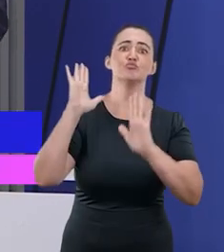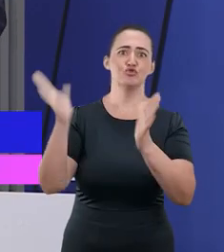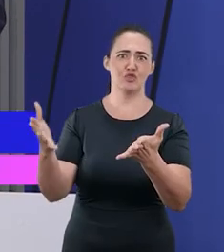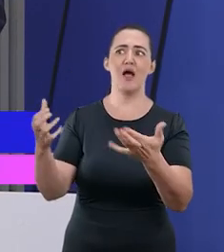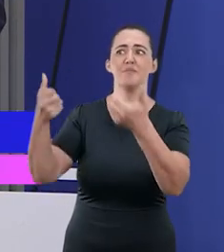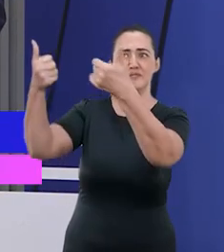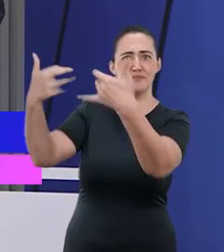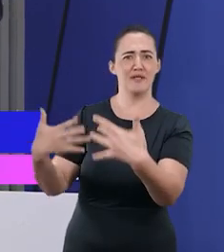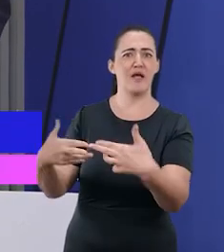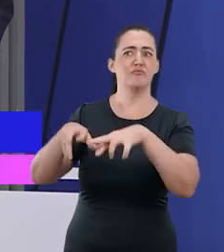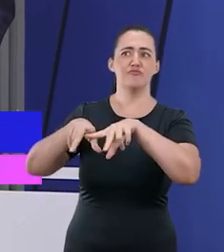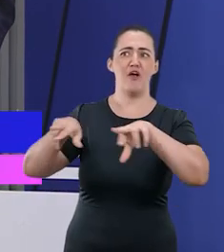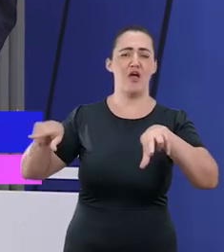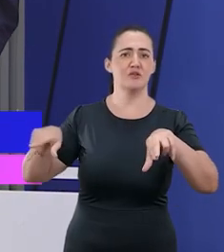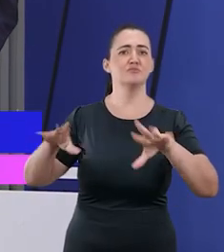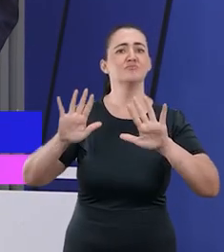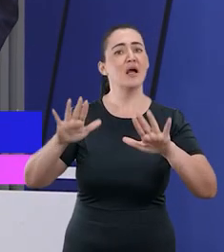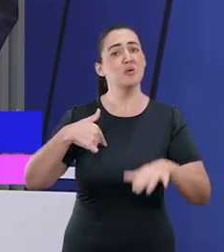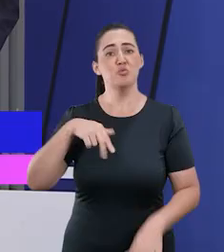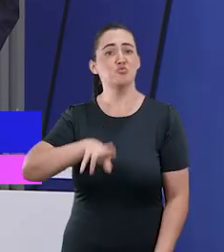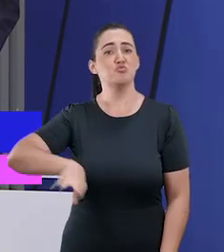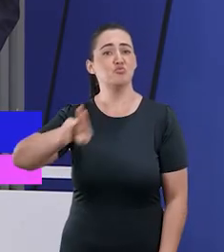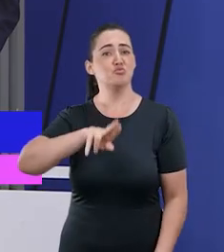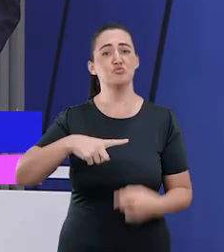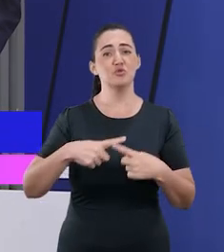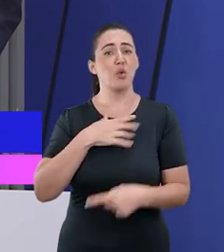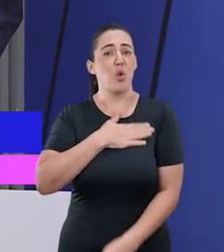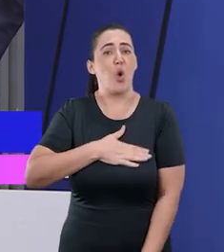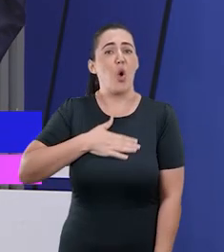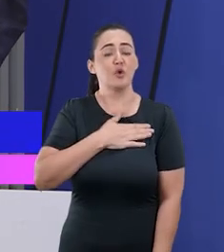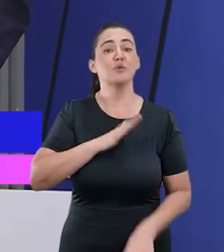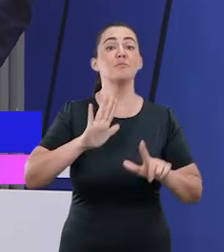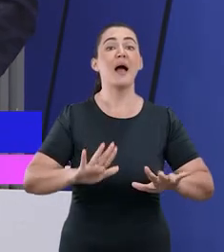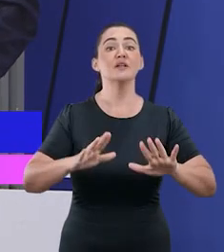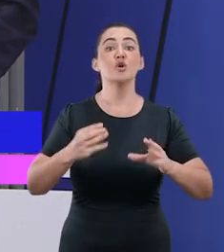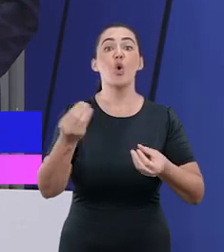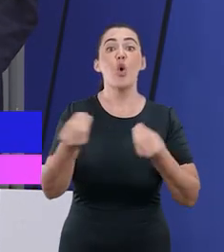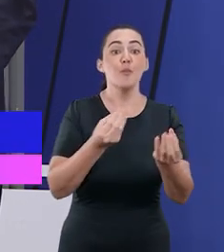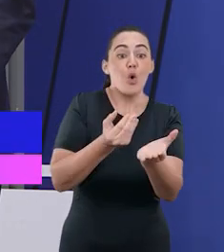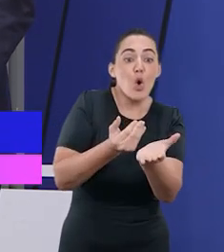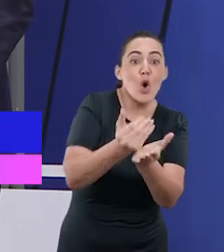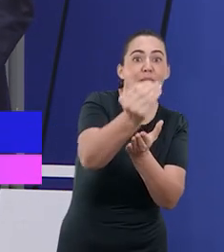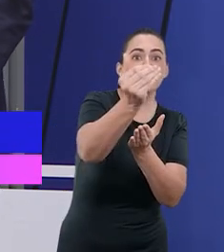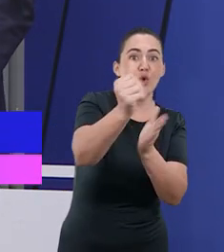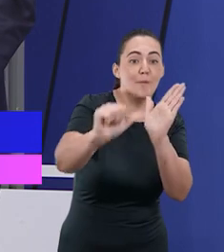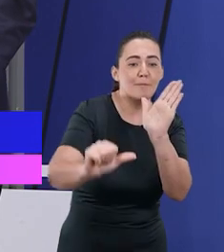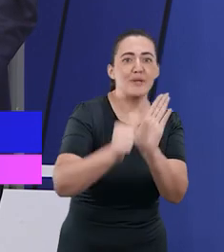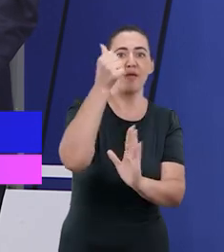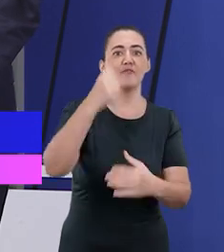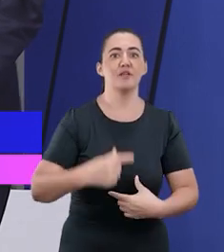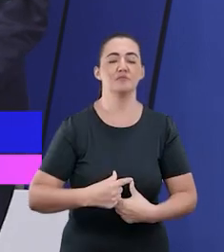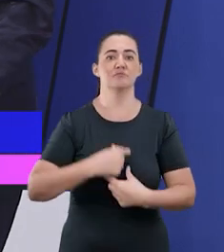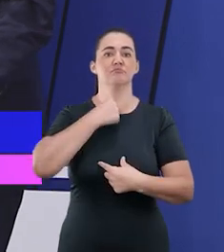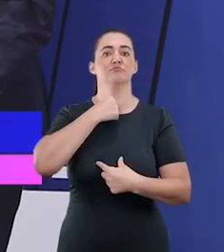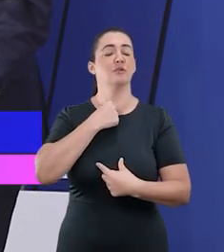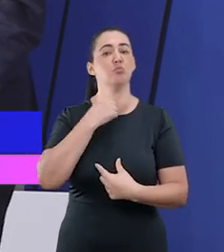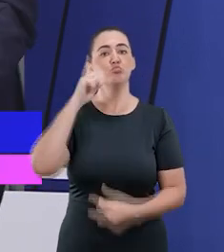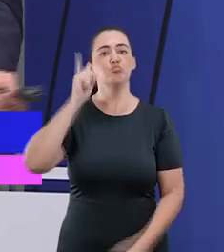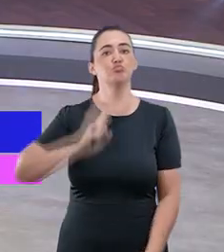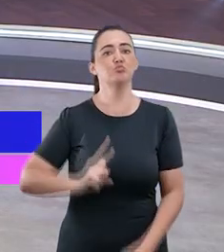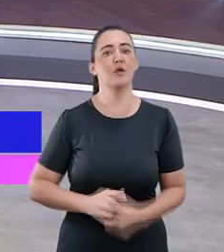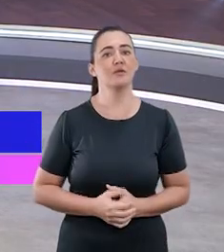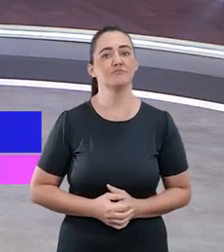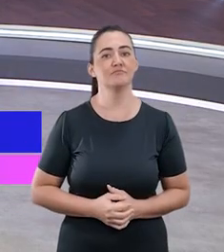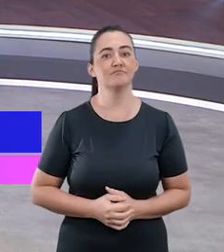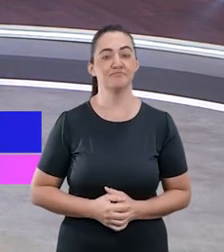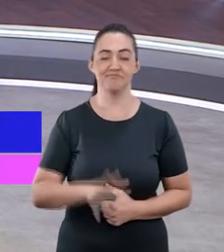da gravata. Mas eu uso a gravata, mas eu não sei de onde começou a ideia do uso da gravata.